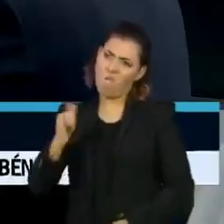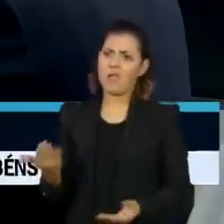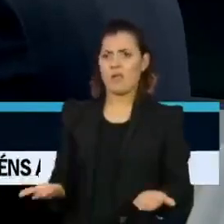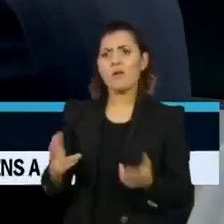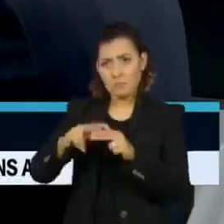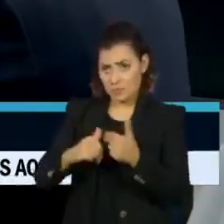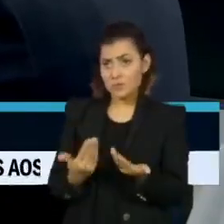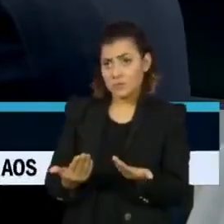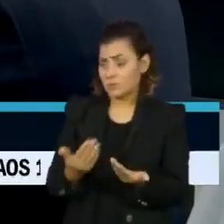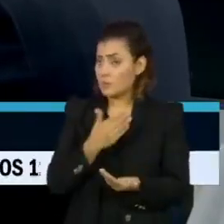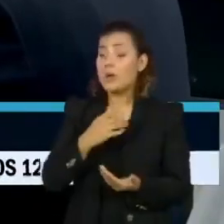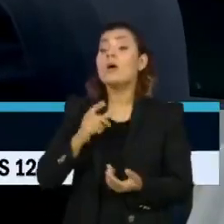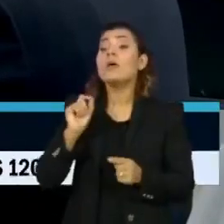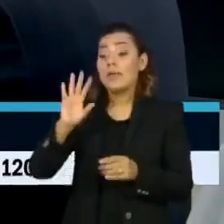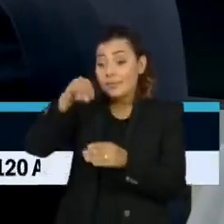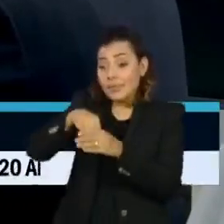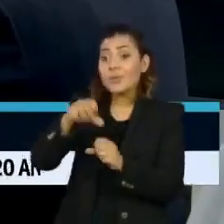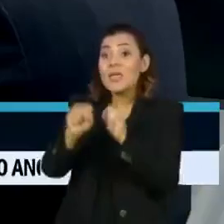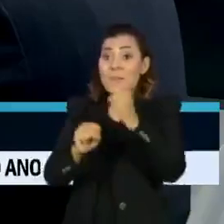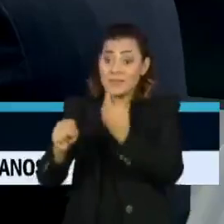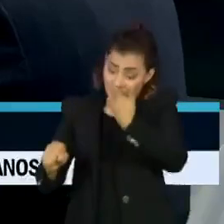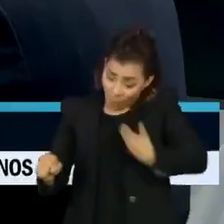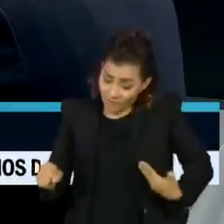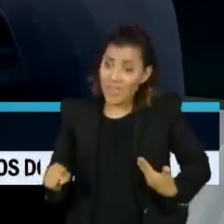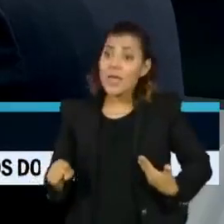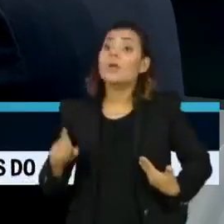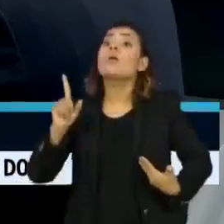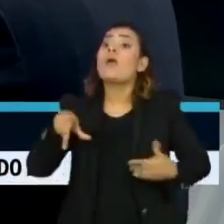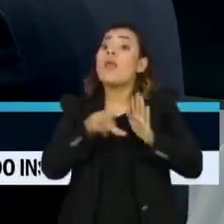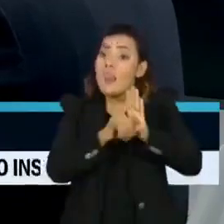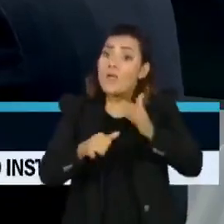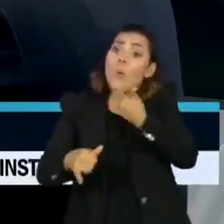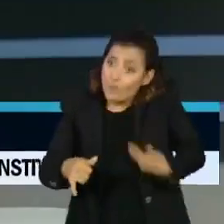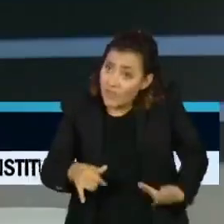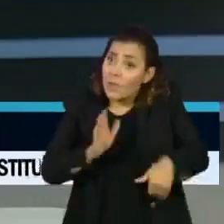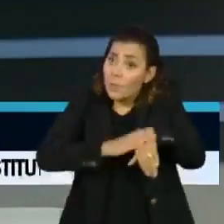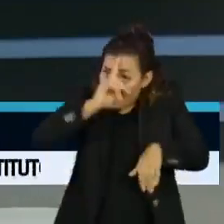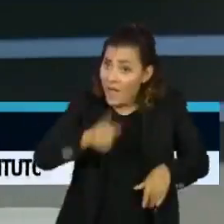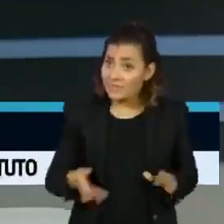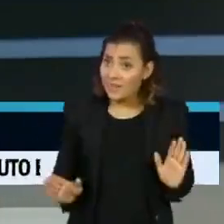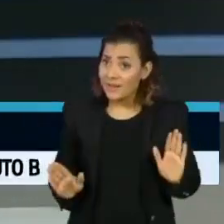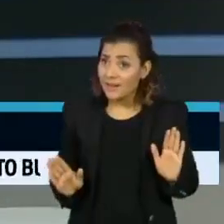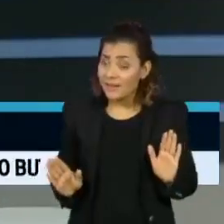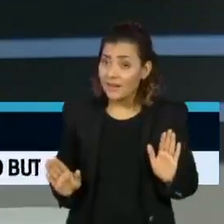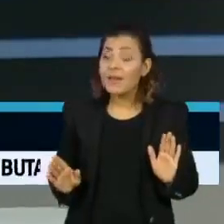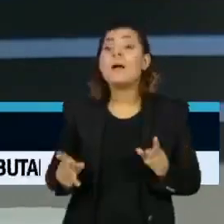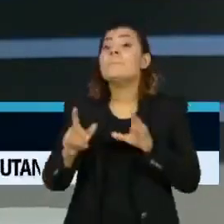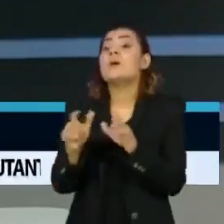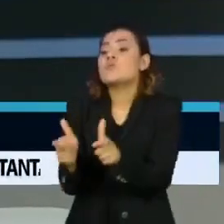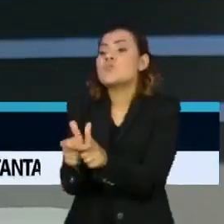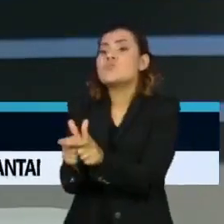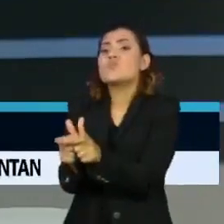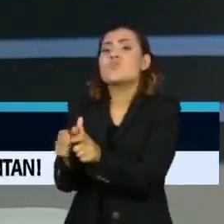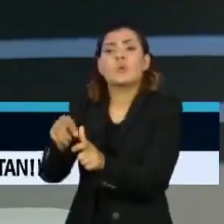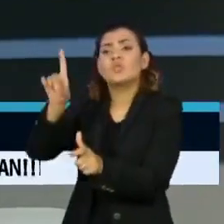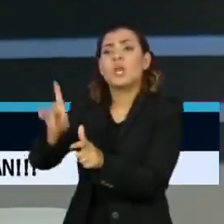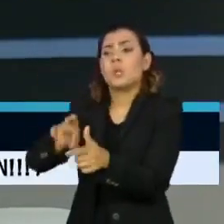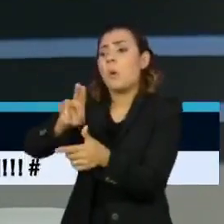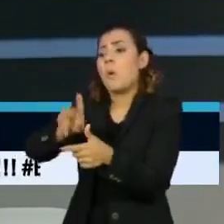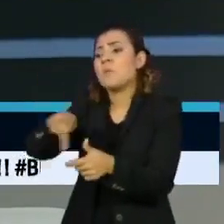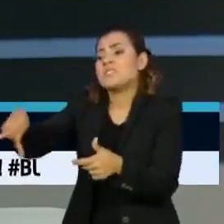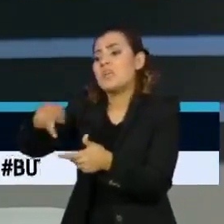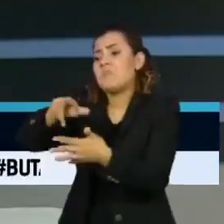governança numa empresa estatal, controlada por lei pelo governo, onde o minoritário não tem qualquer